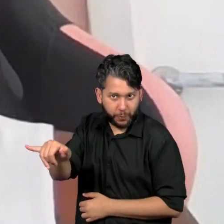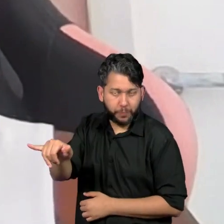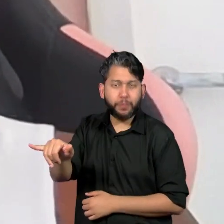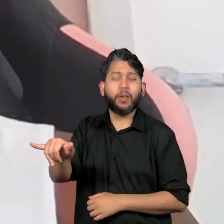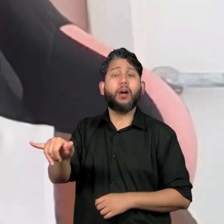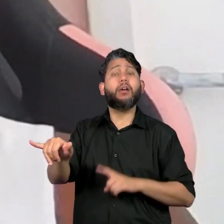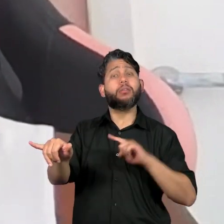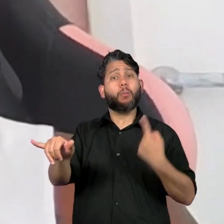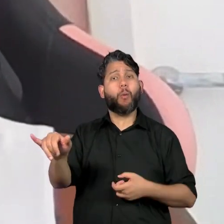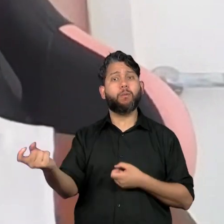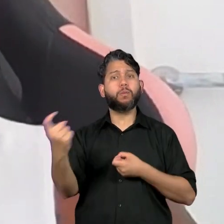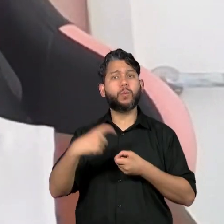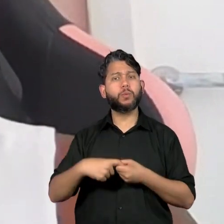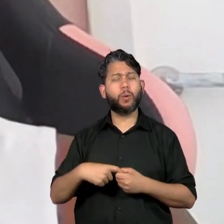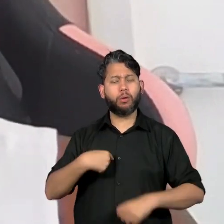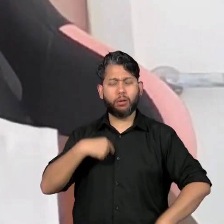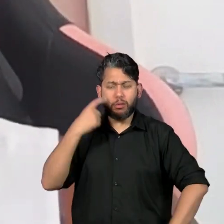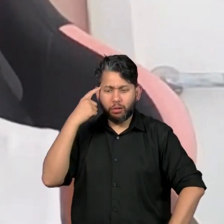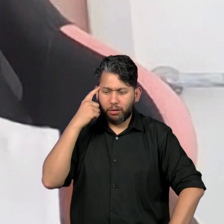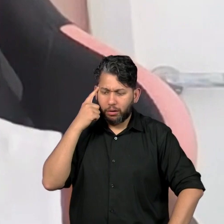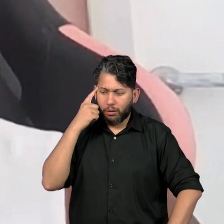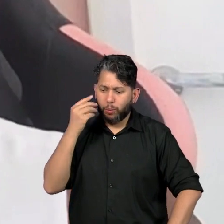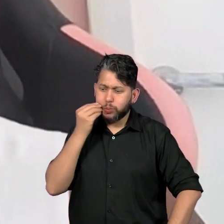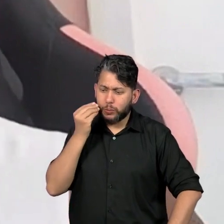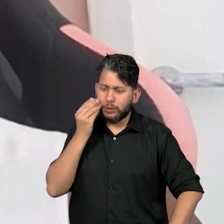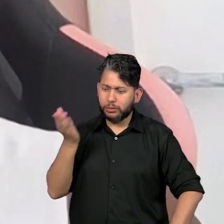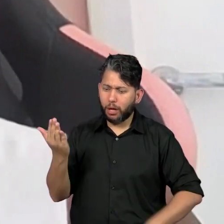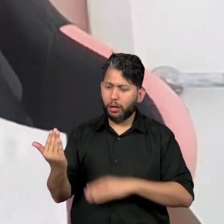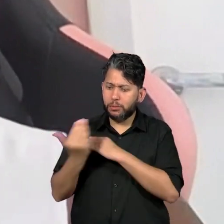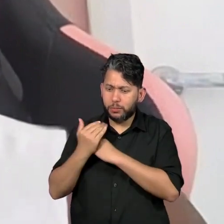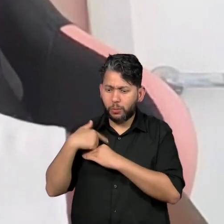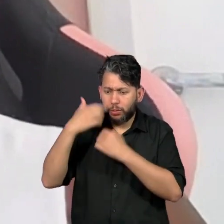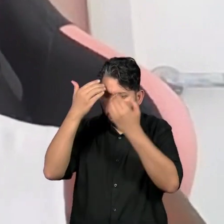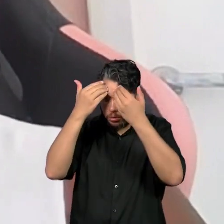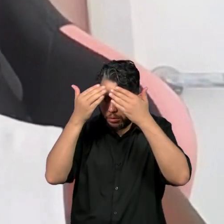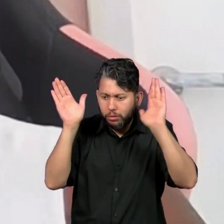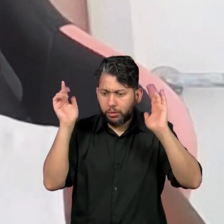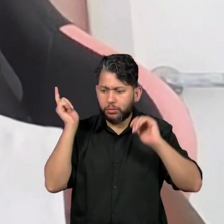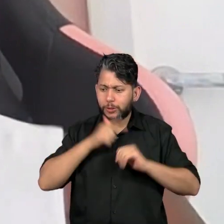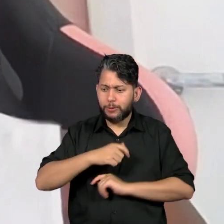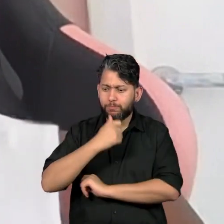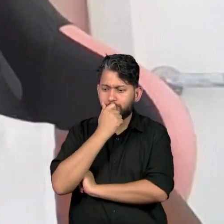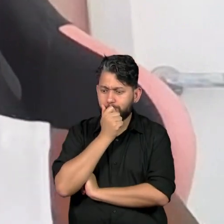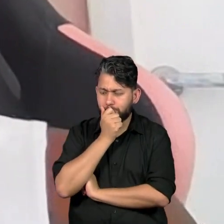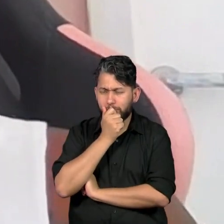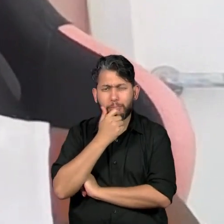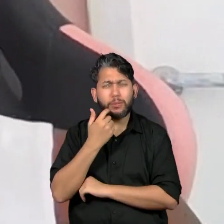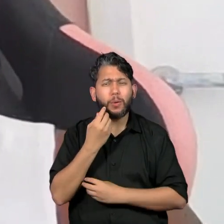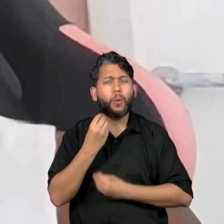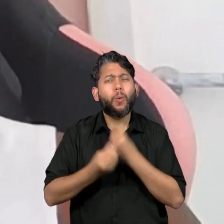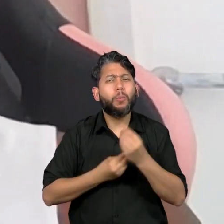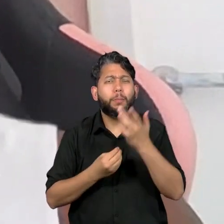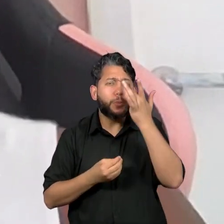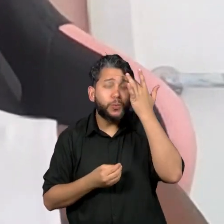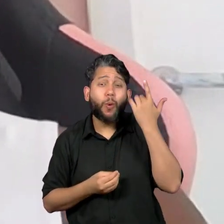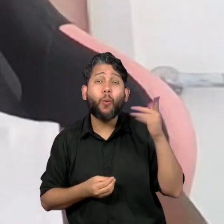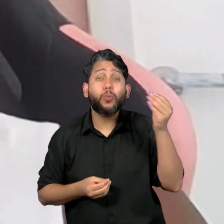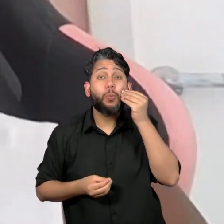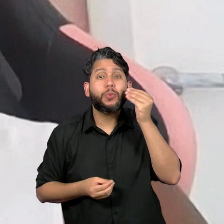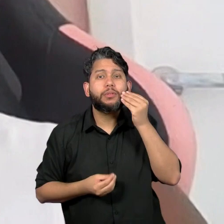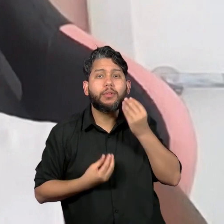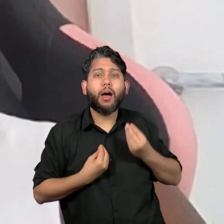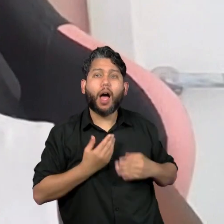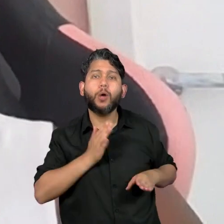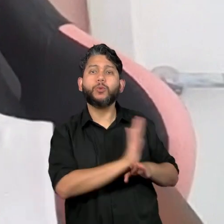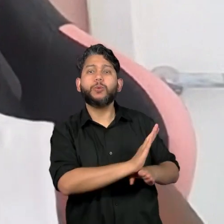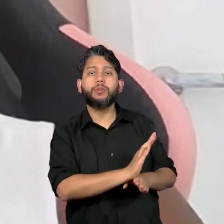na cabeça. Foi uma oportunidade muito importante e eu não poderia deixar de abrir a porta para outras pessoas.